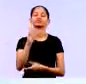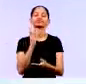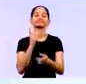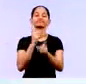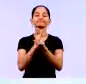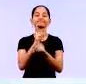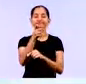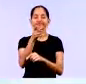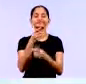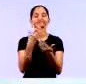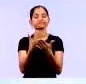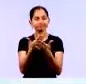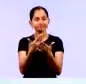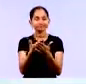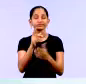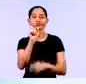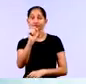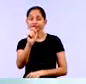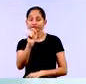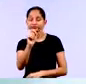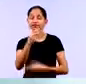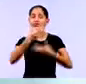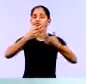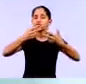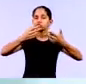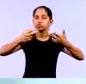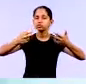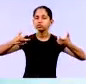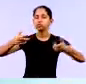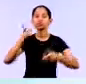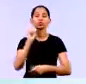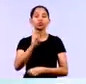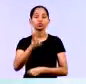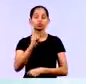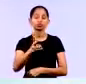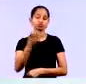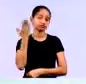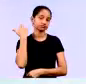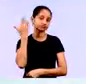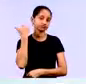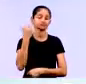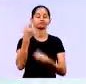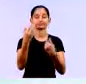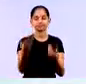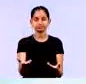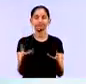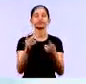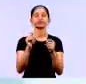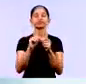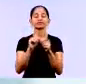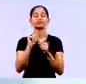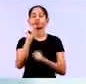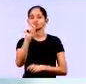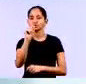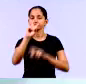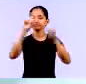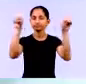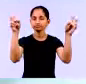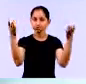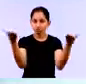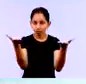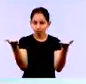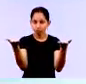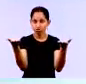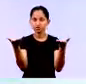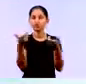encontro e nesse encontro nós vamos falar de dando continuidade em gestão orçamentária, ok? Então nós vamos falar em